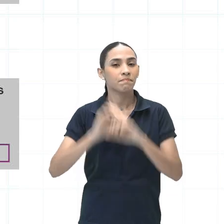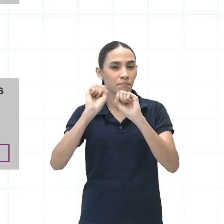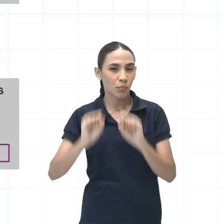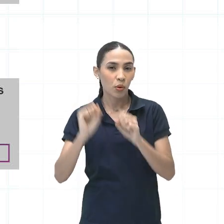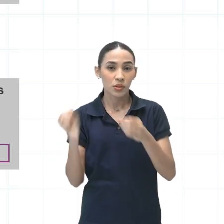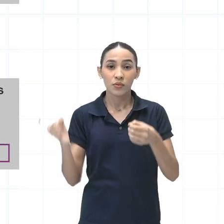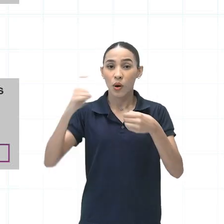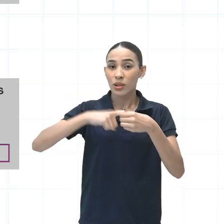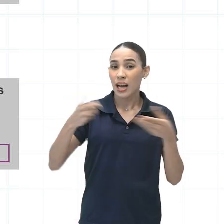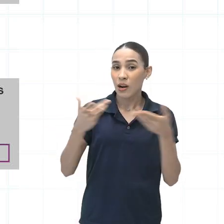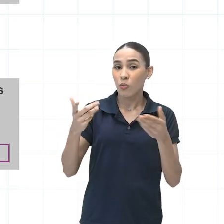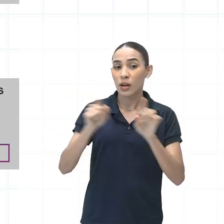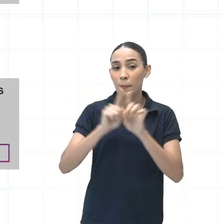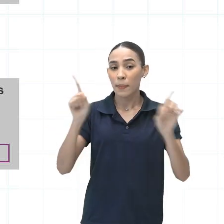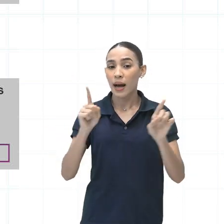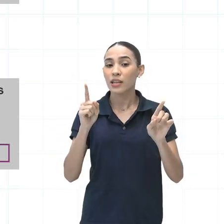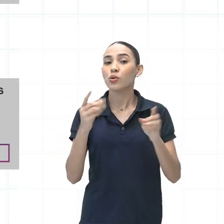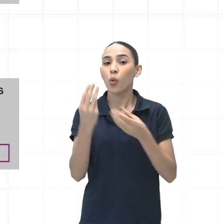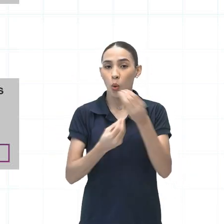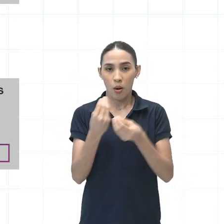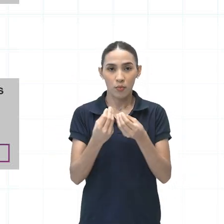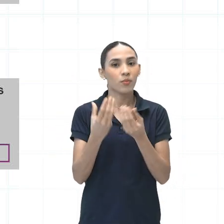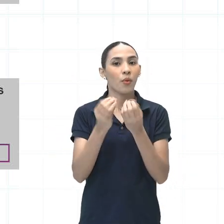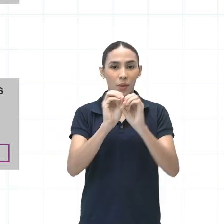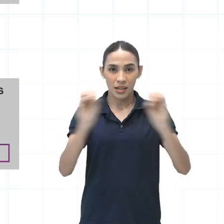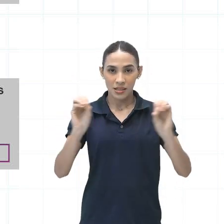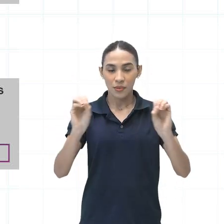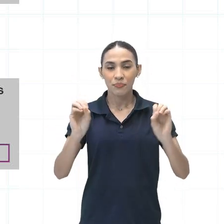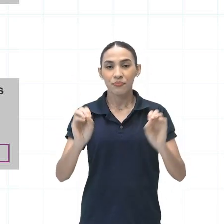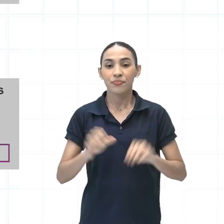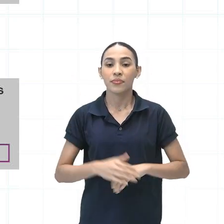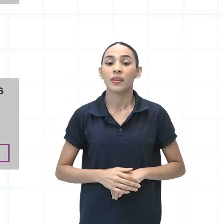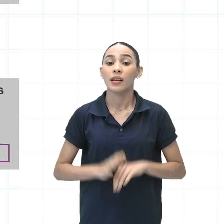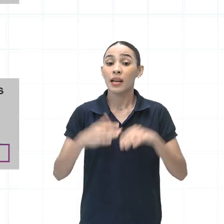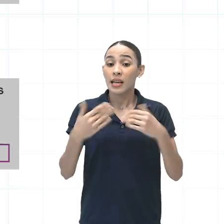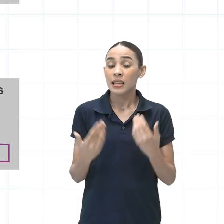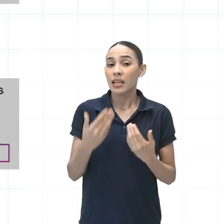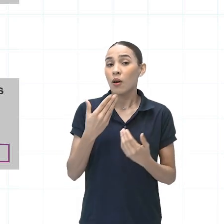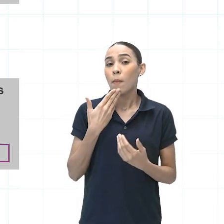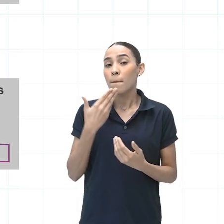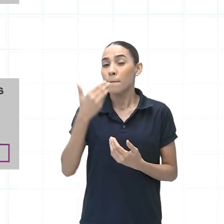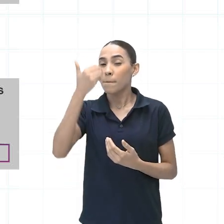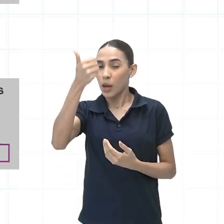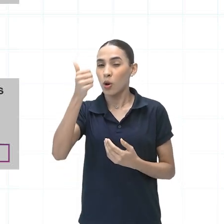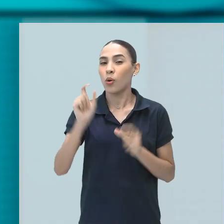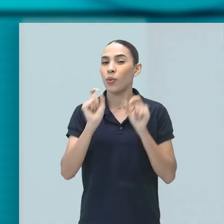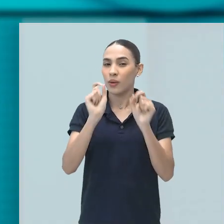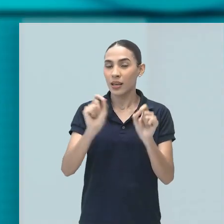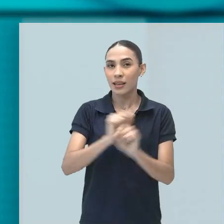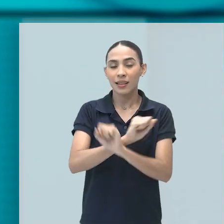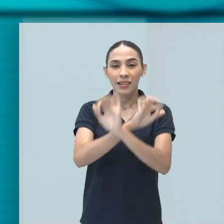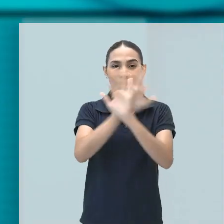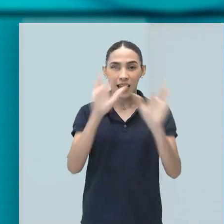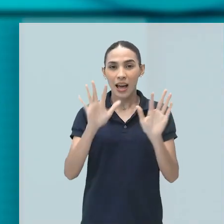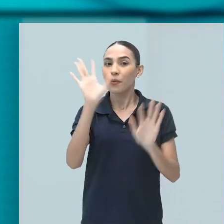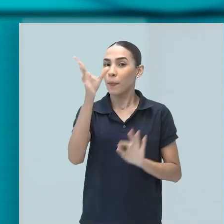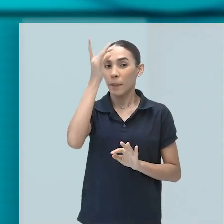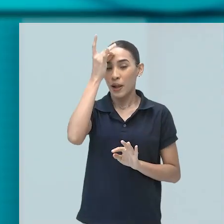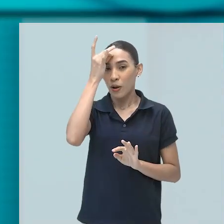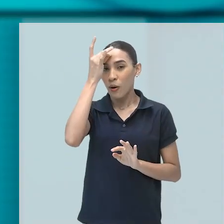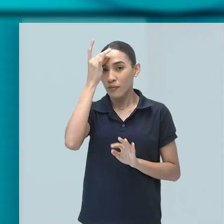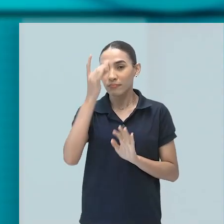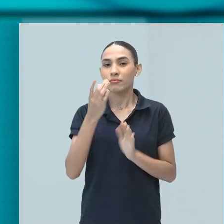agora para nós, só que na forma de uma oração, tá bom? E aí, para que isso fique mais claro, ou melhor para